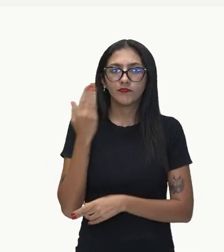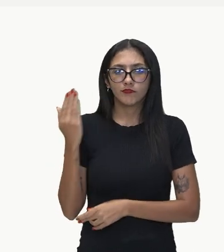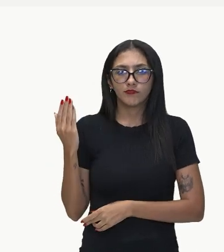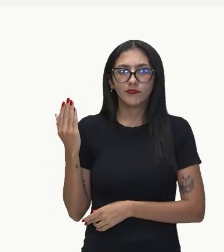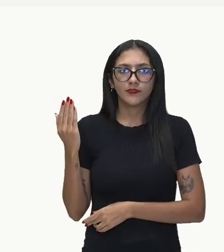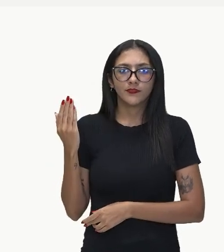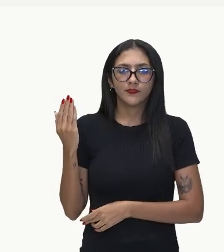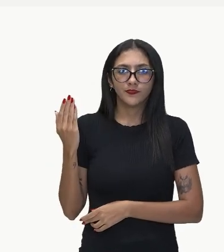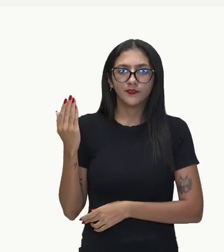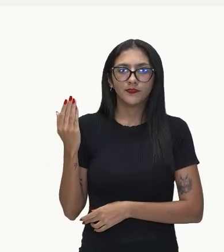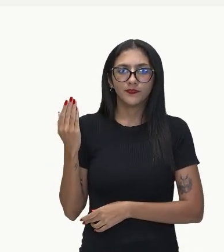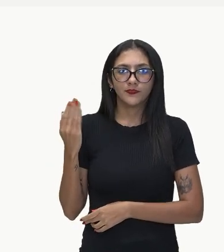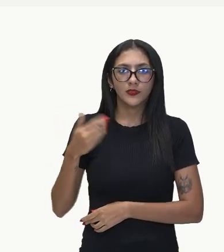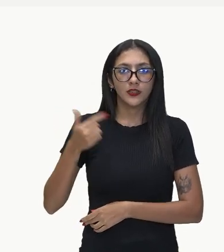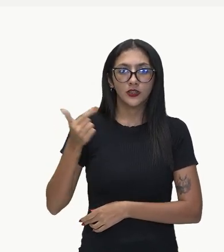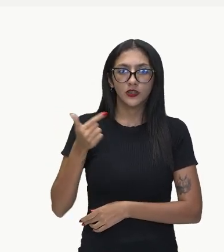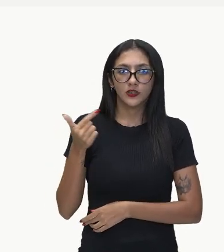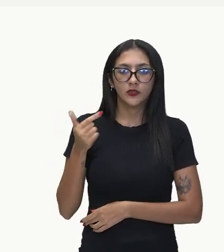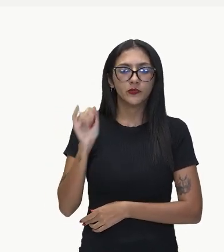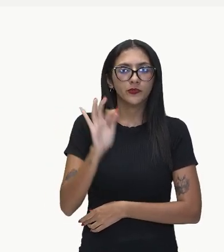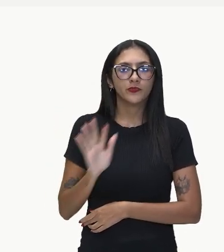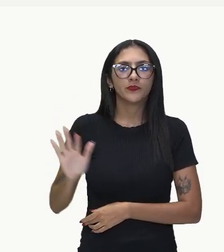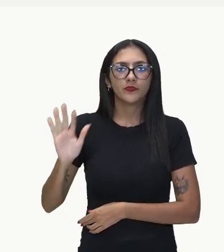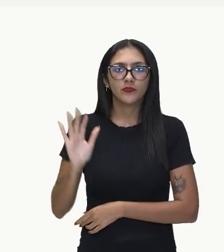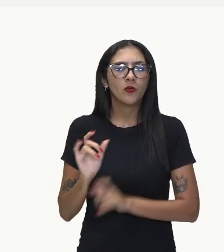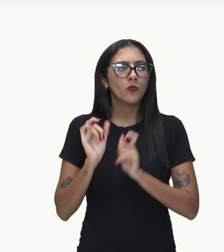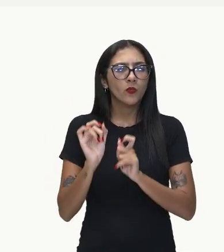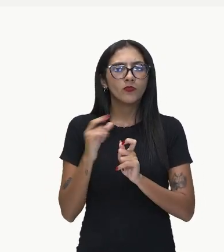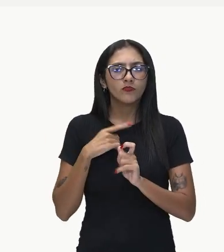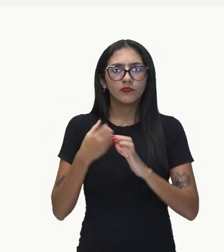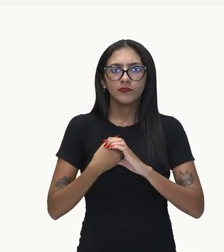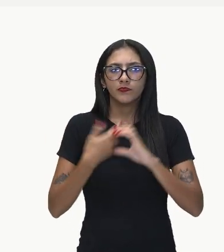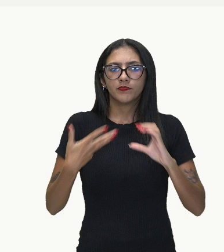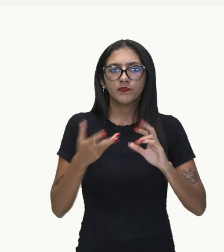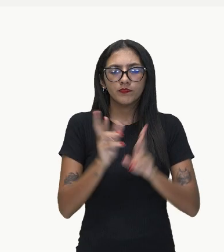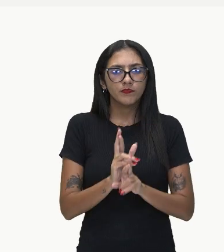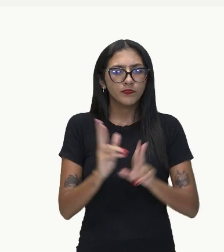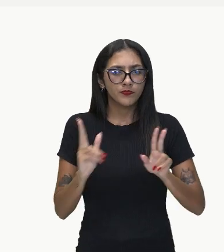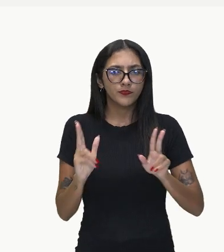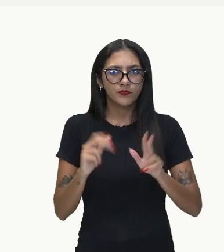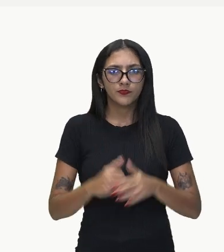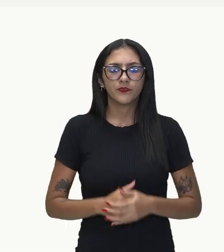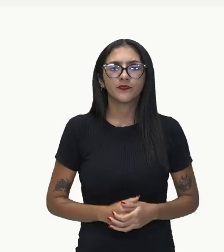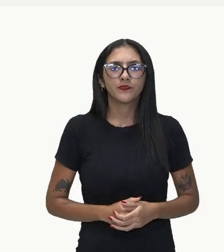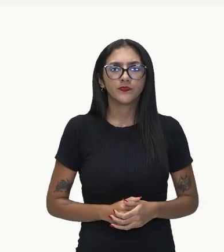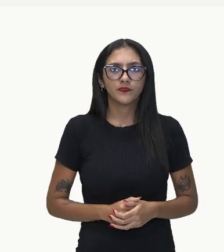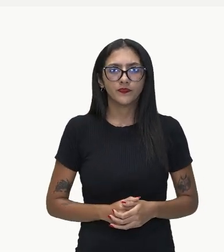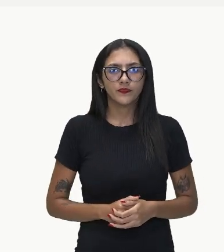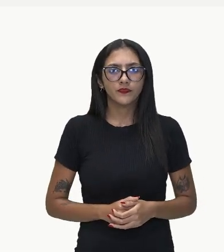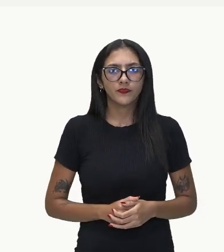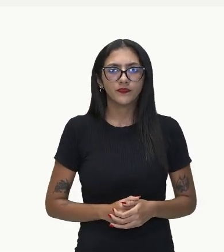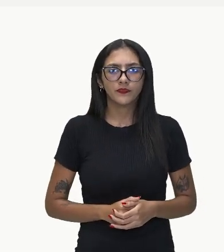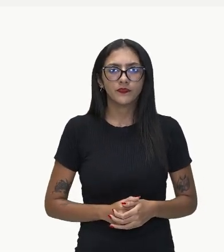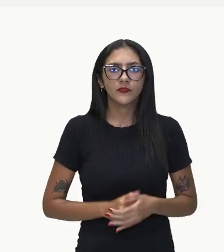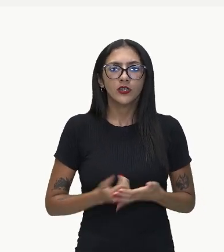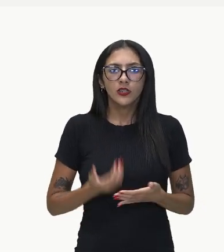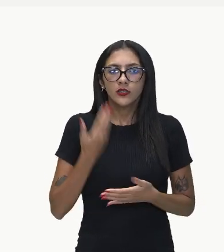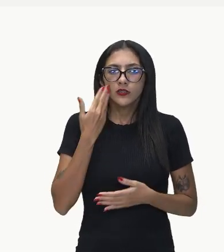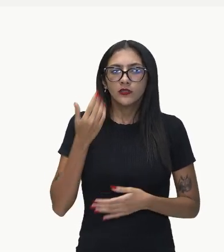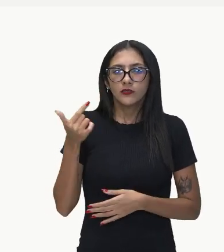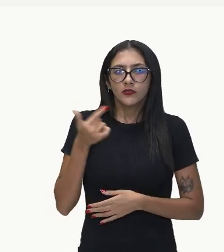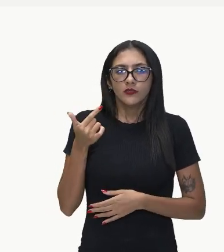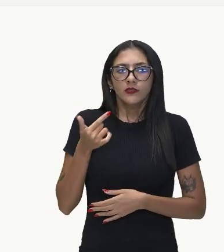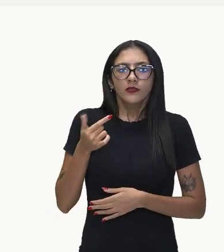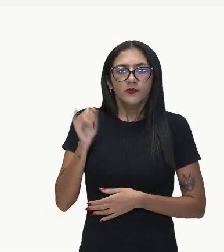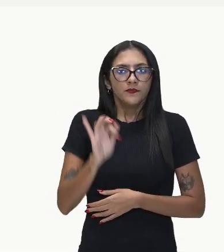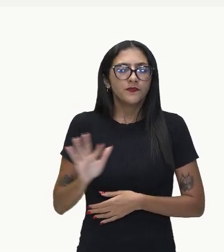2-metil-pentanona 3. O que vai diferenciar aqui? Vai diferenciar que nesse caso aqui, eu indico